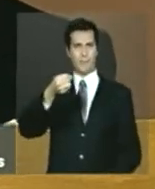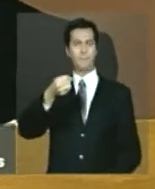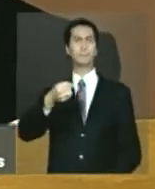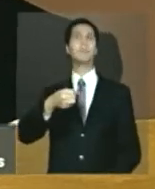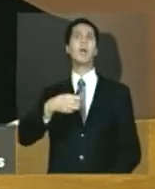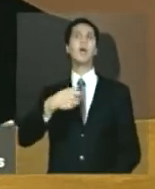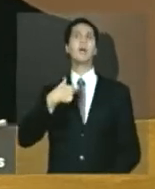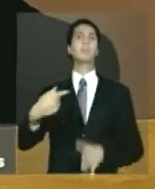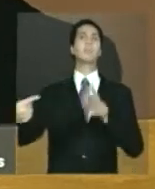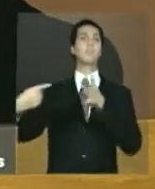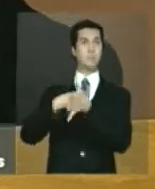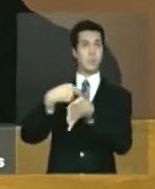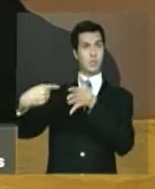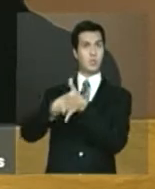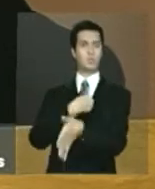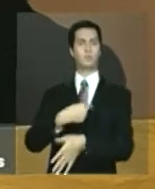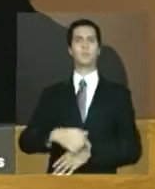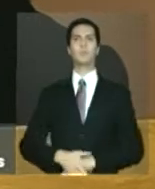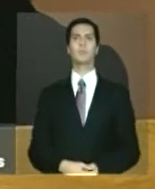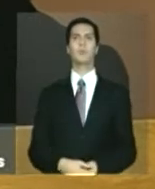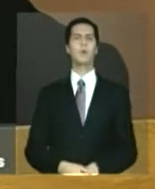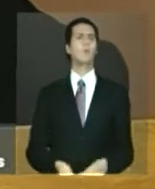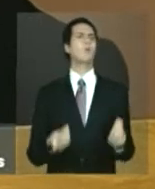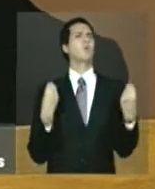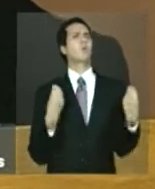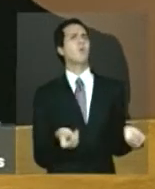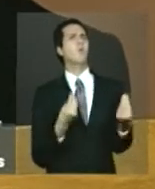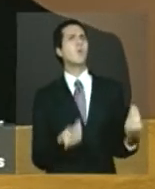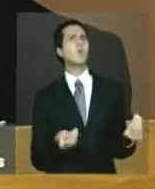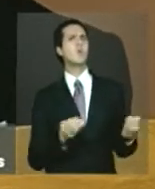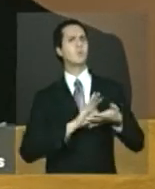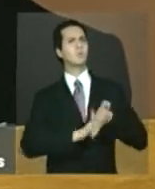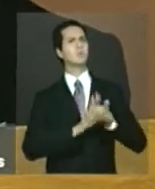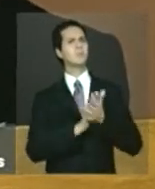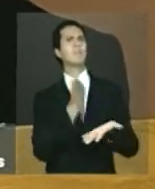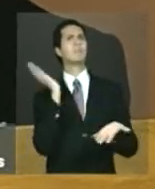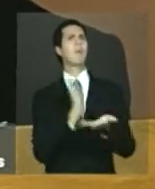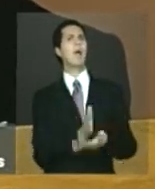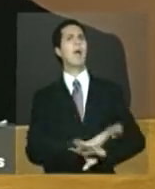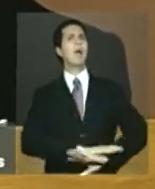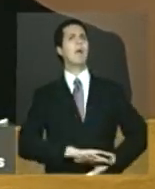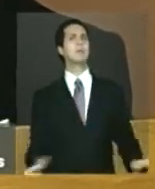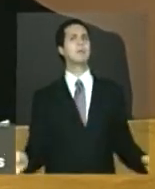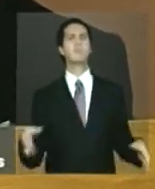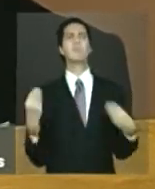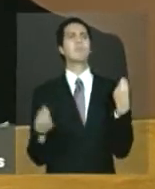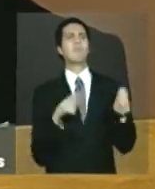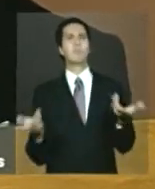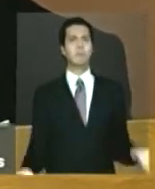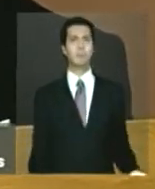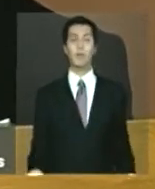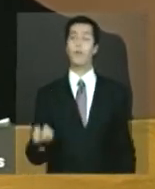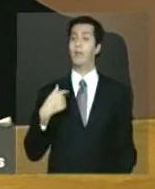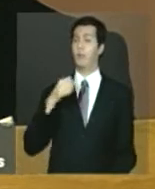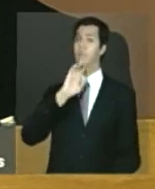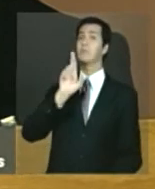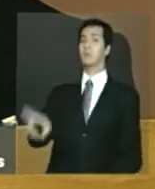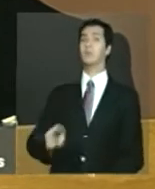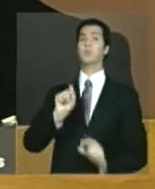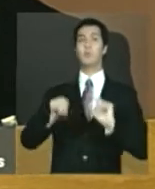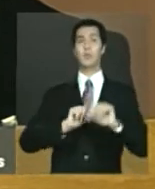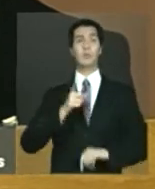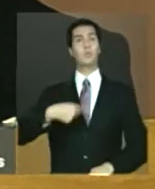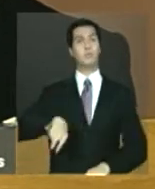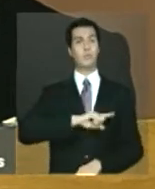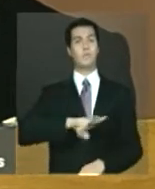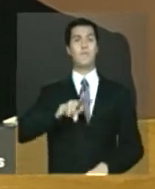com a cominação racial viu Angela no mundo do trabalho falei a primeira coisa Nós faremos